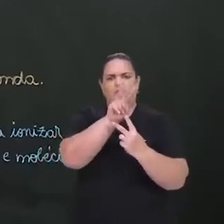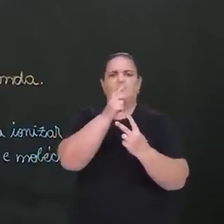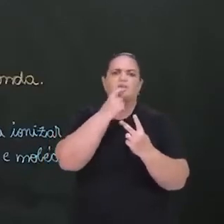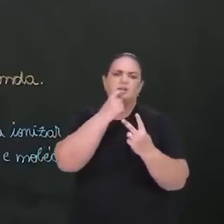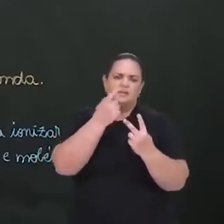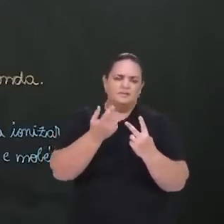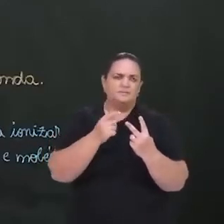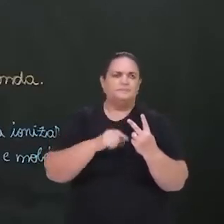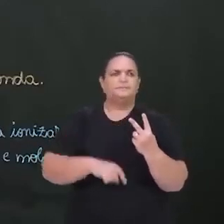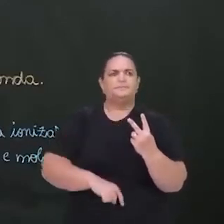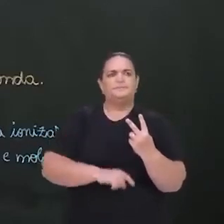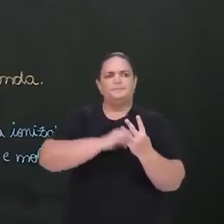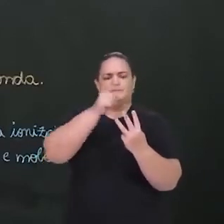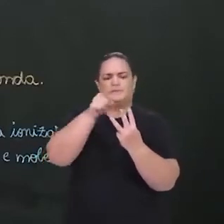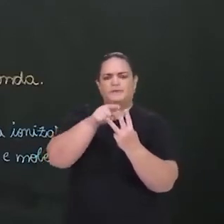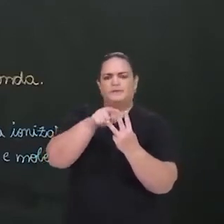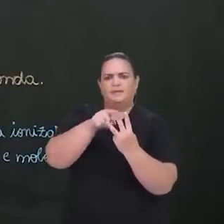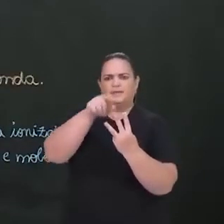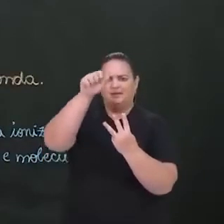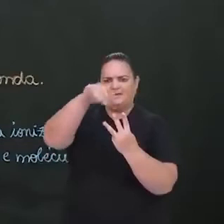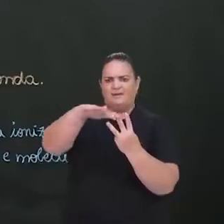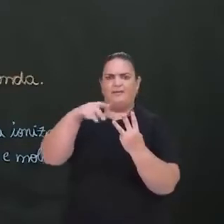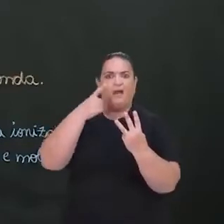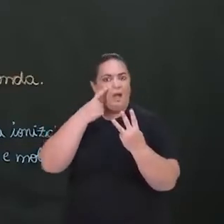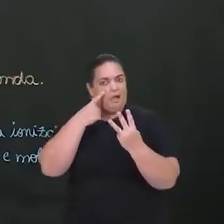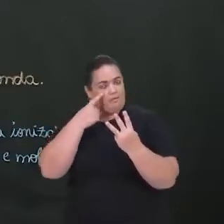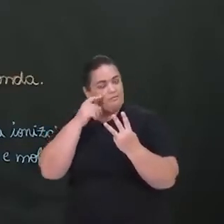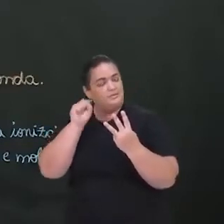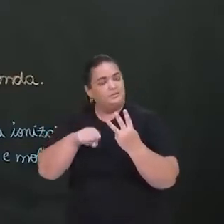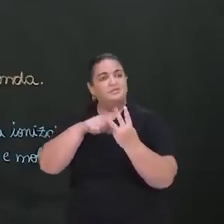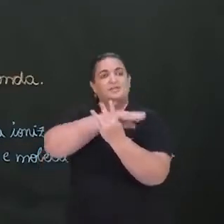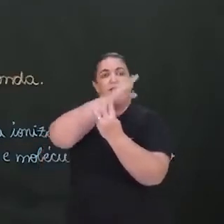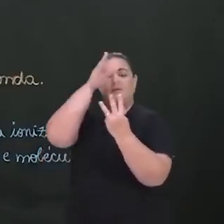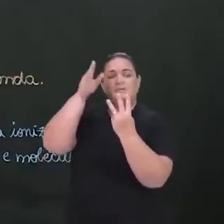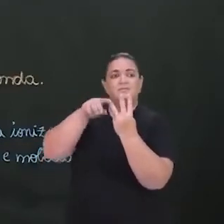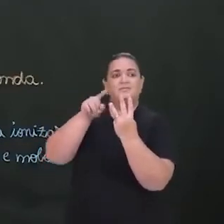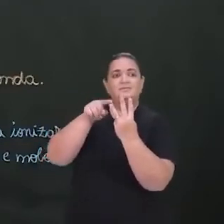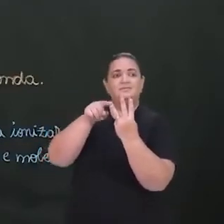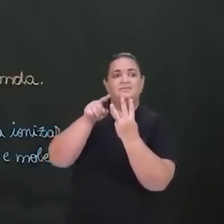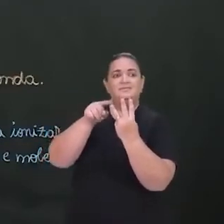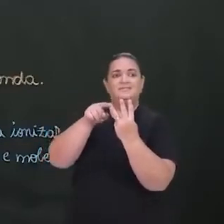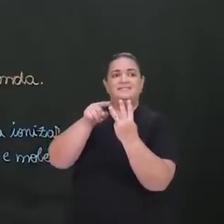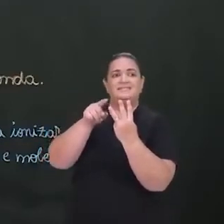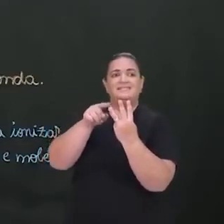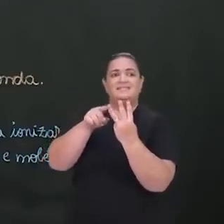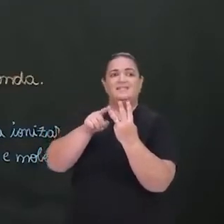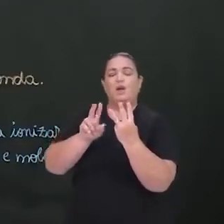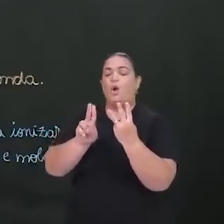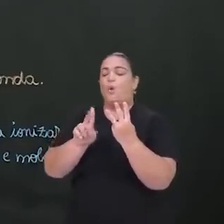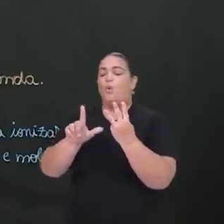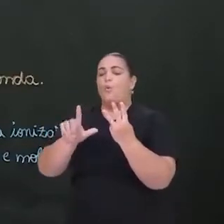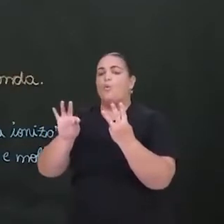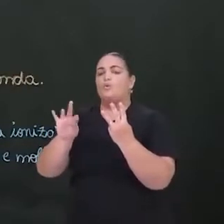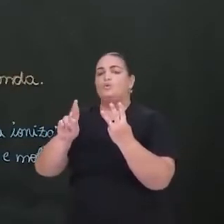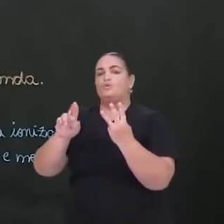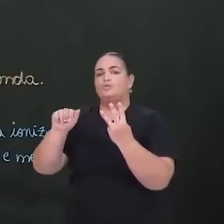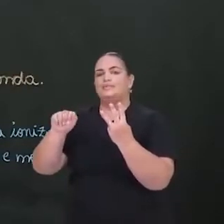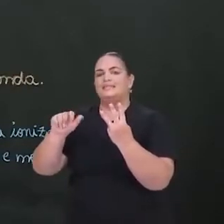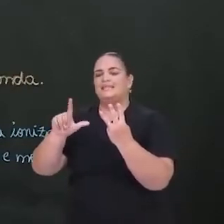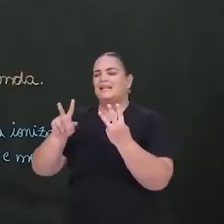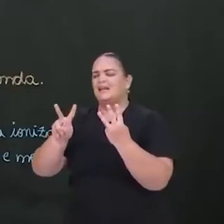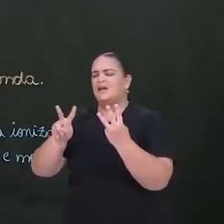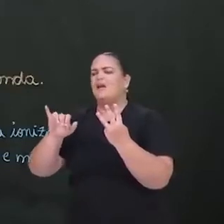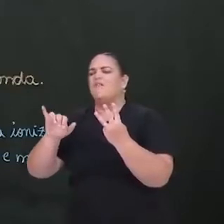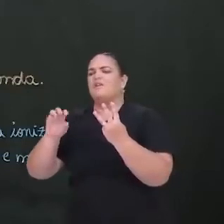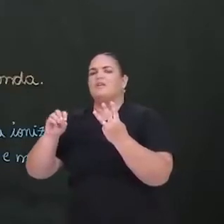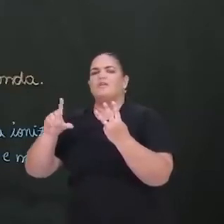ver. A luz visível, eu estou vendo. E quando eu passo disso, eu chego então na ultravioleta. O violeta